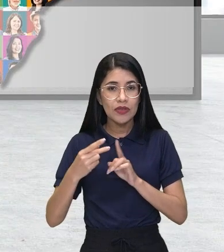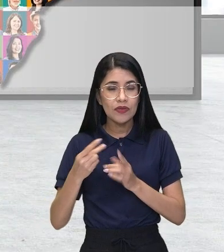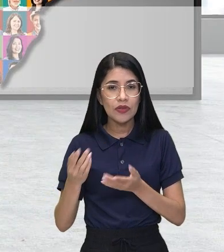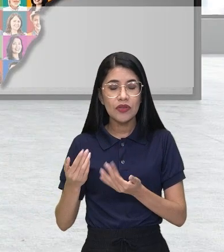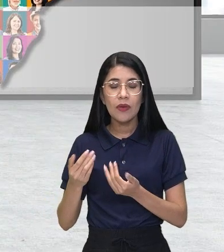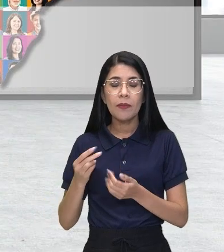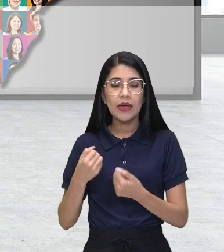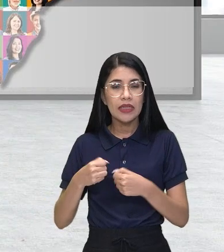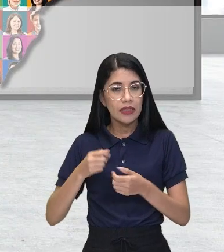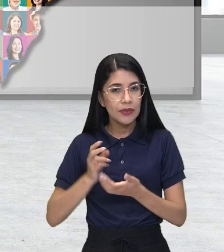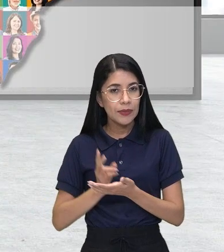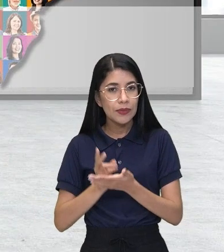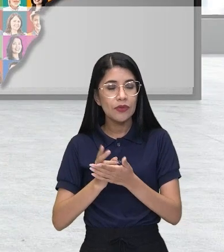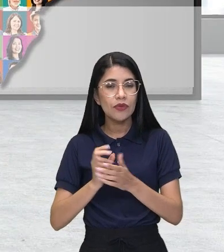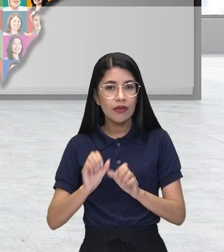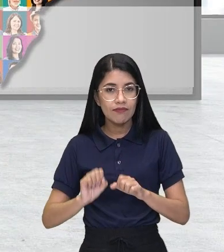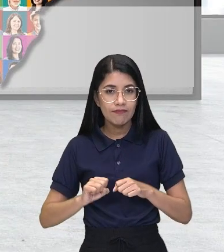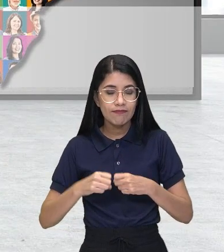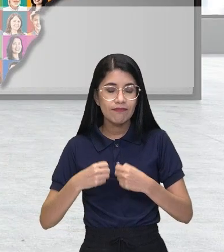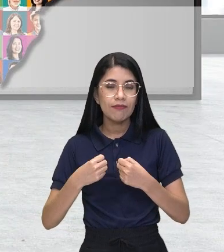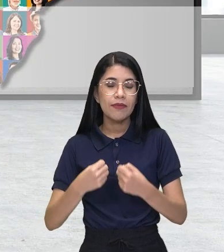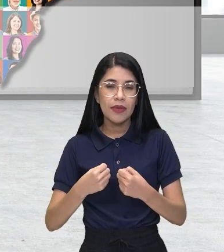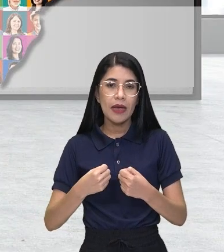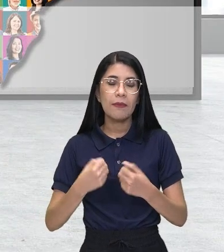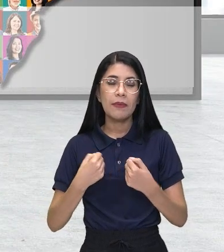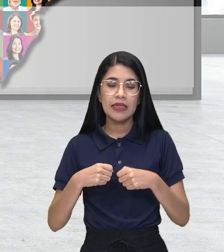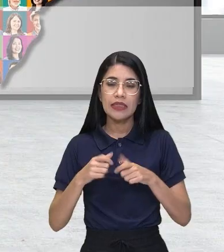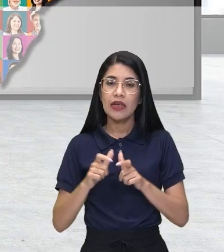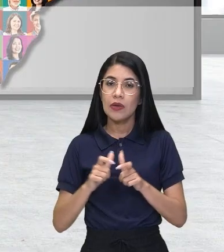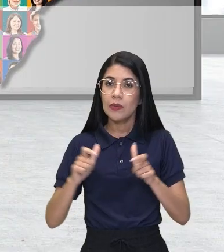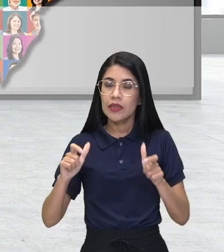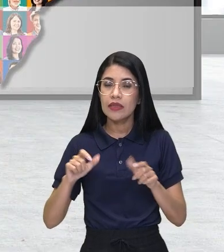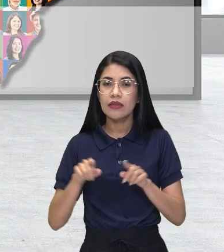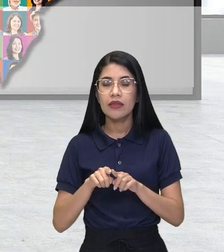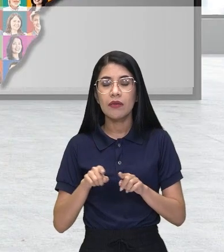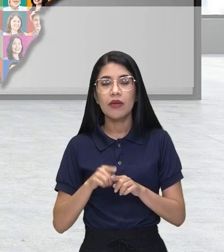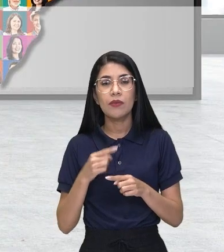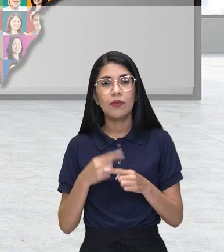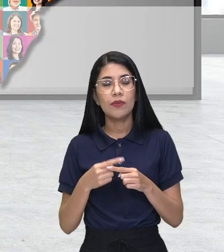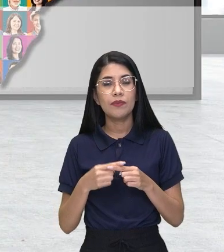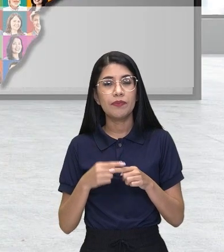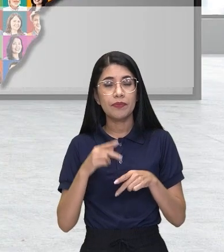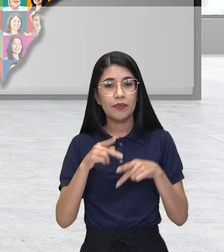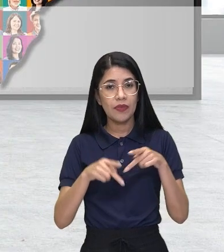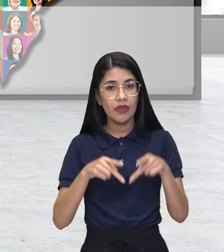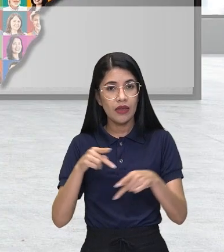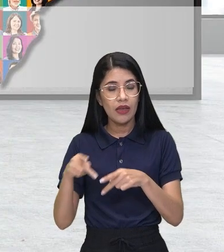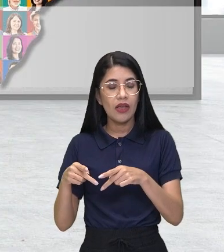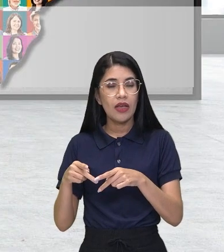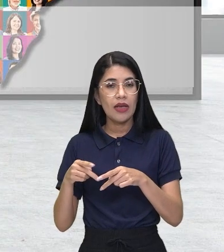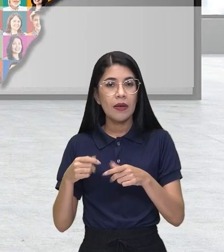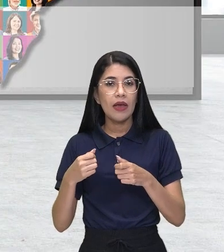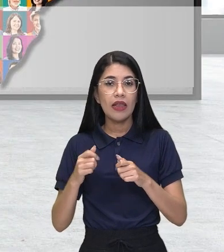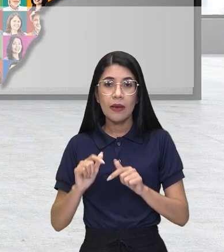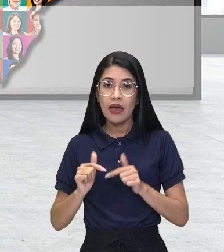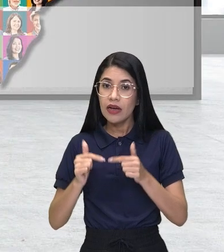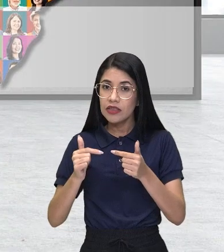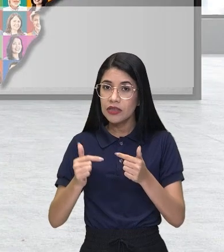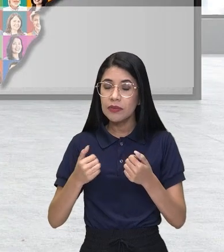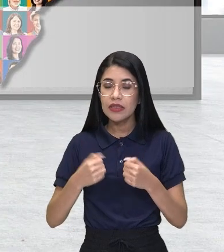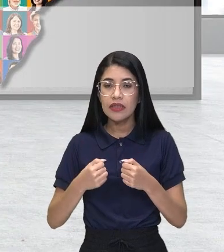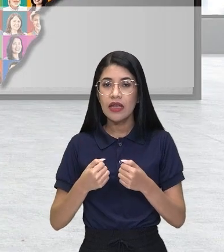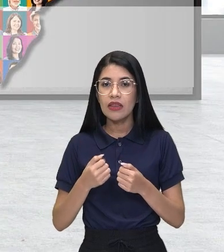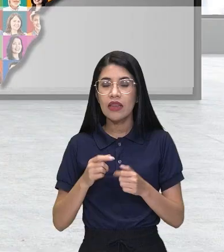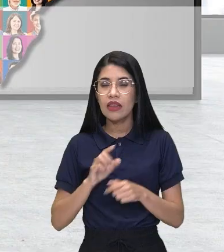que continuar. Importante. Né? Ela tem que ser ampliada, porque as pessoas elas reagem, né? Não é todo mundo que aceita